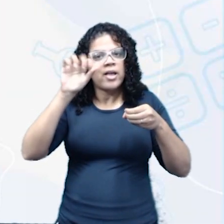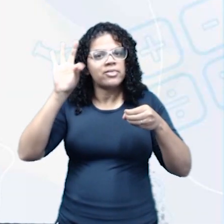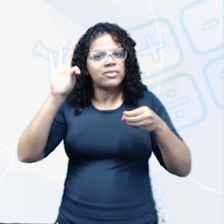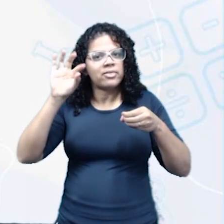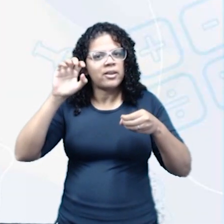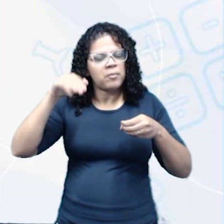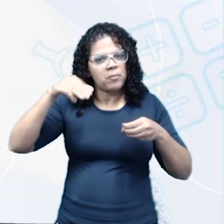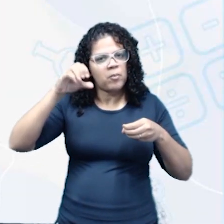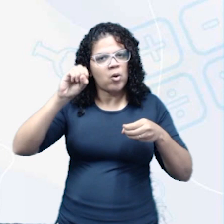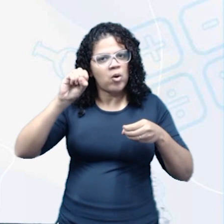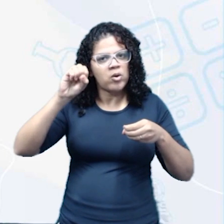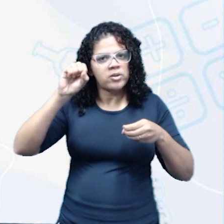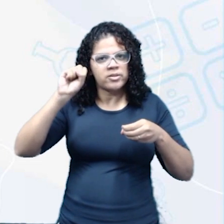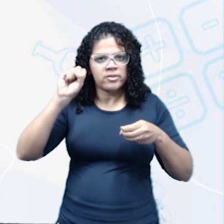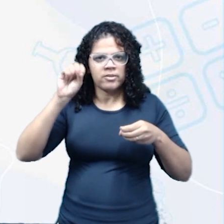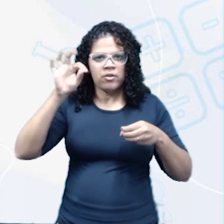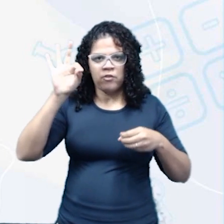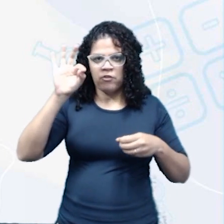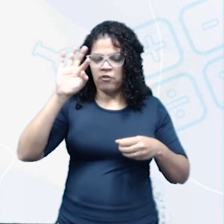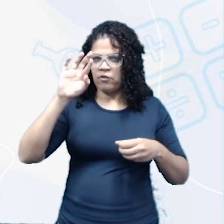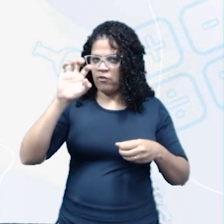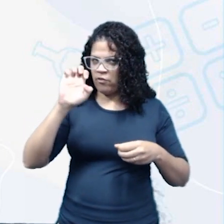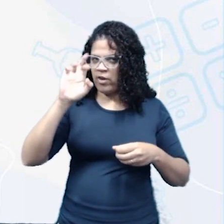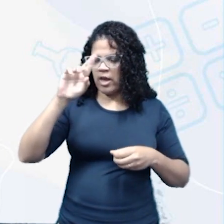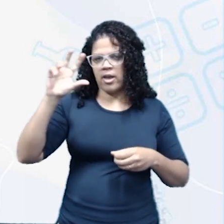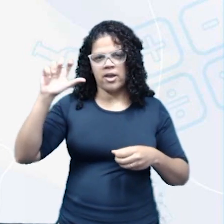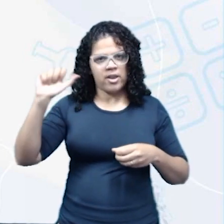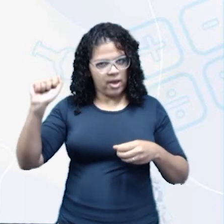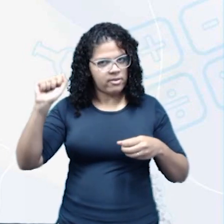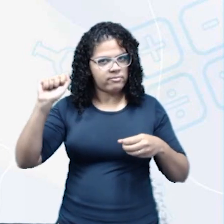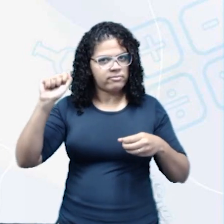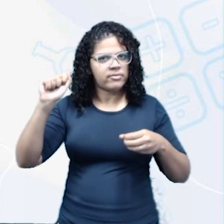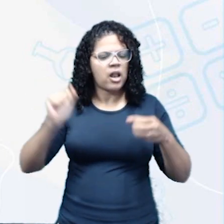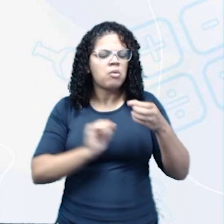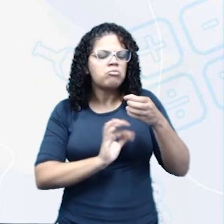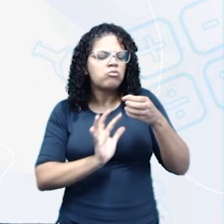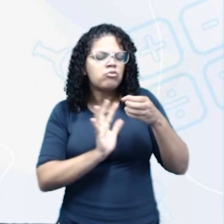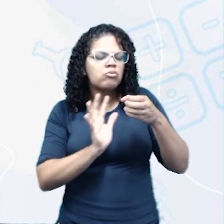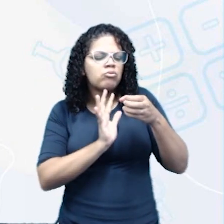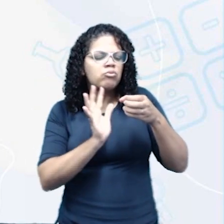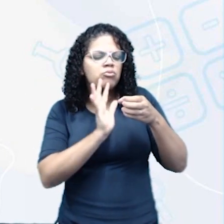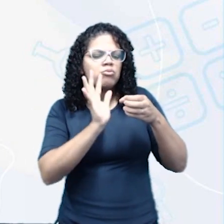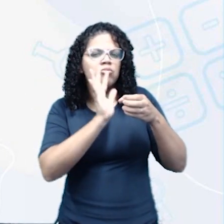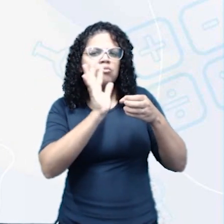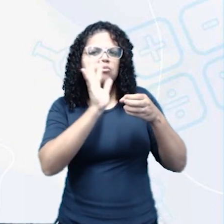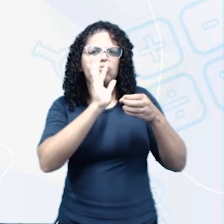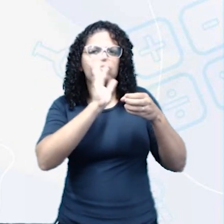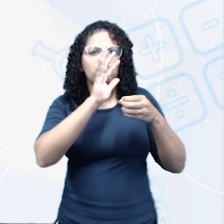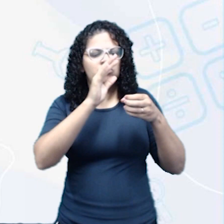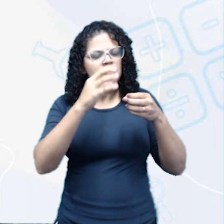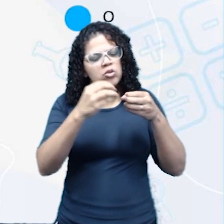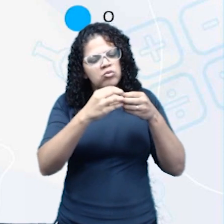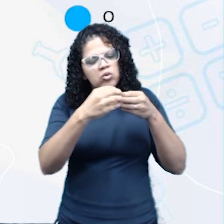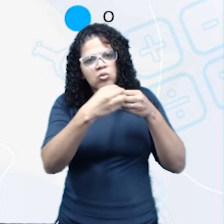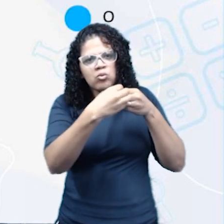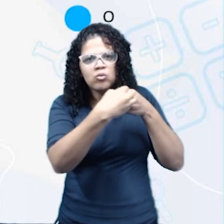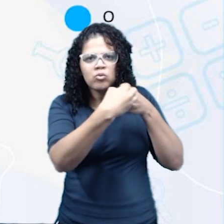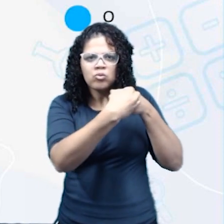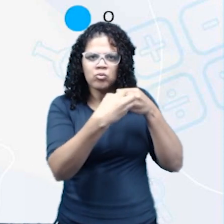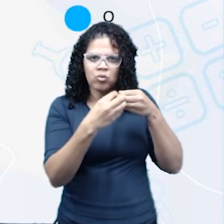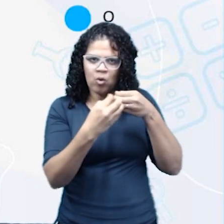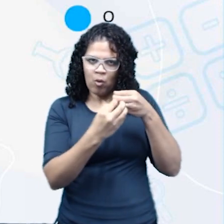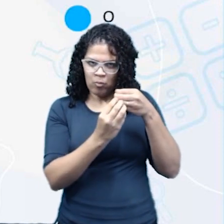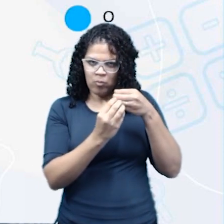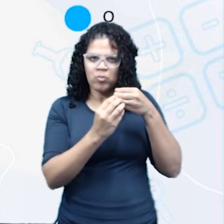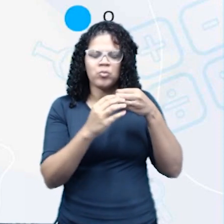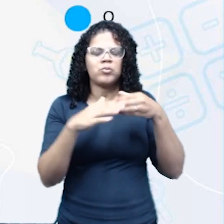certo? Ela condensou e se acumulou na lateral do copo. Então,